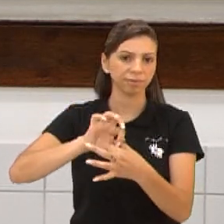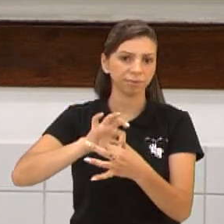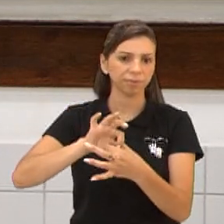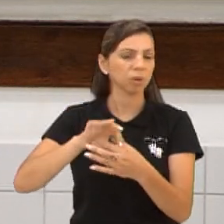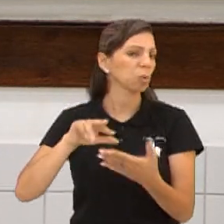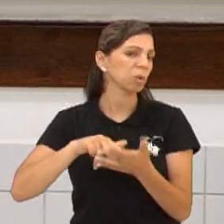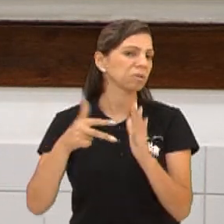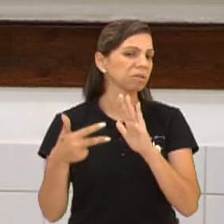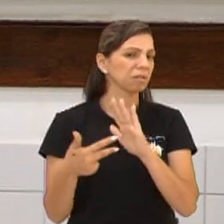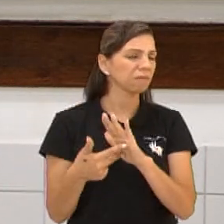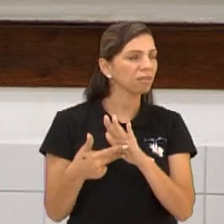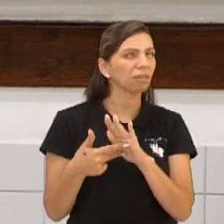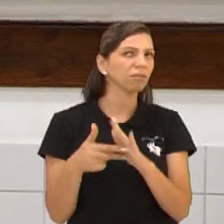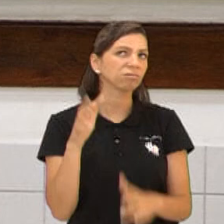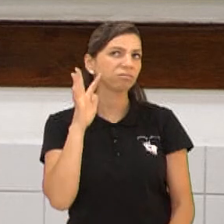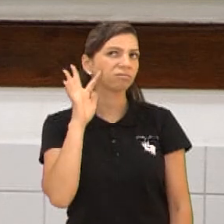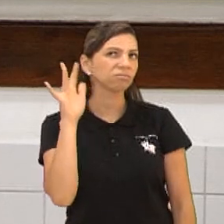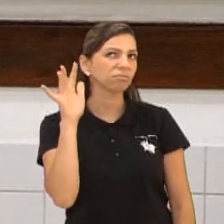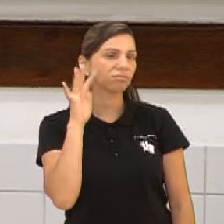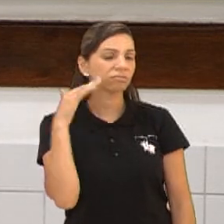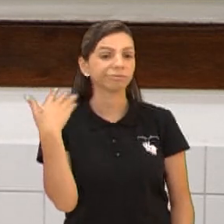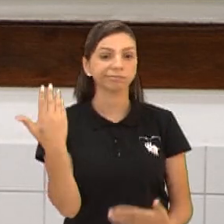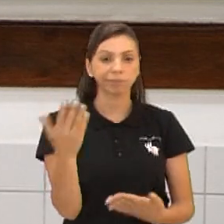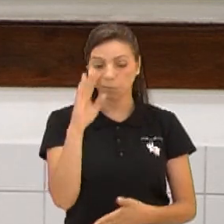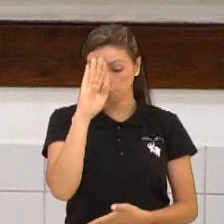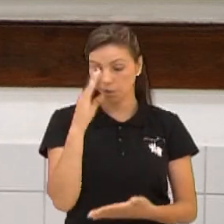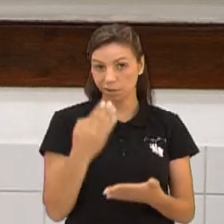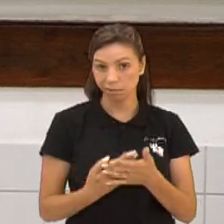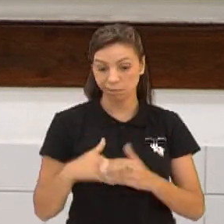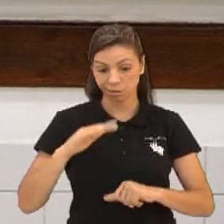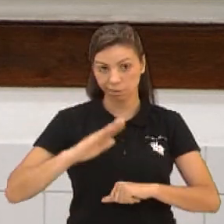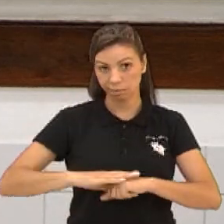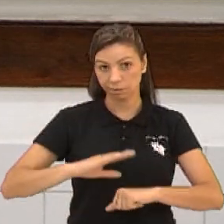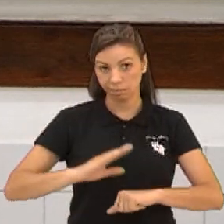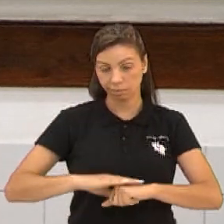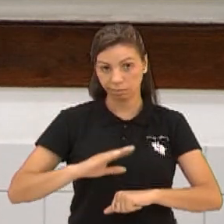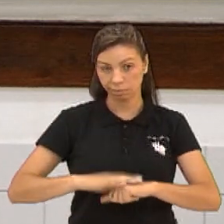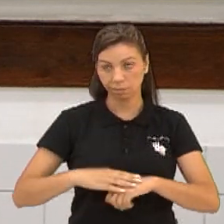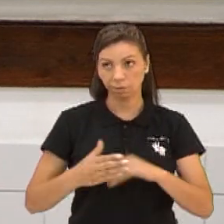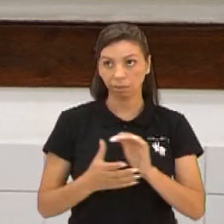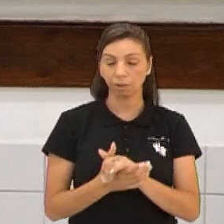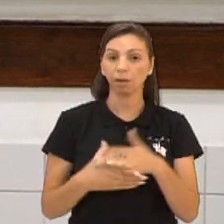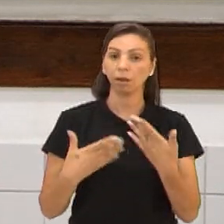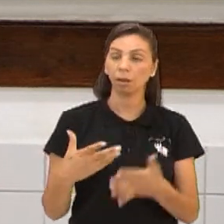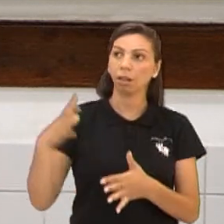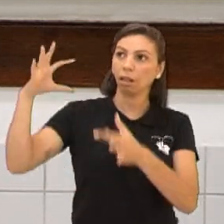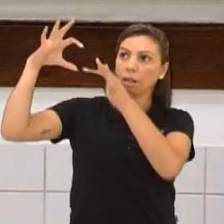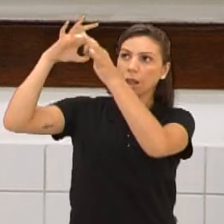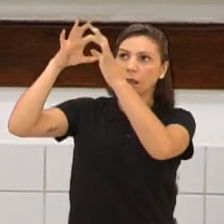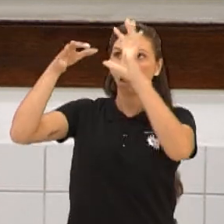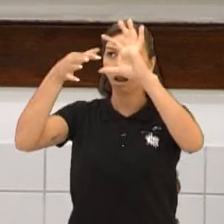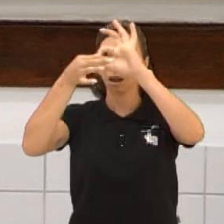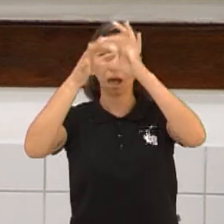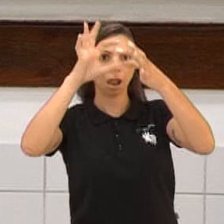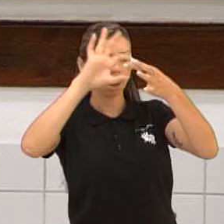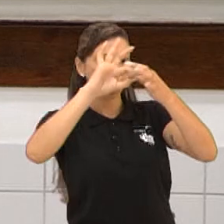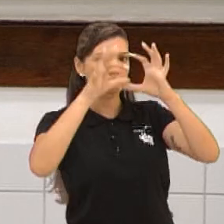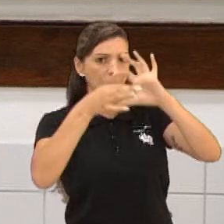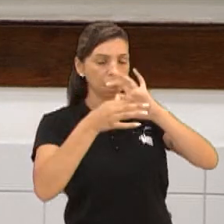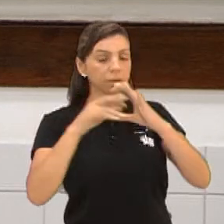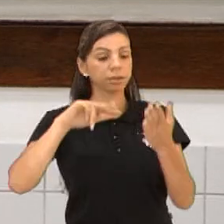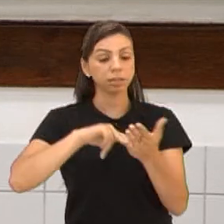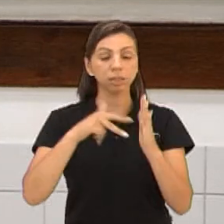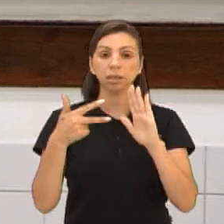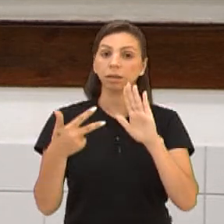que que vem na sua cabeça tá bom creio eu que encadear coisas logicamente um ter lógica significa